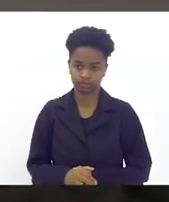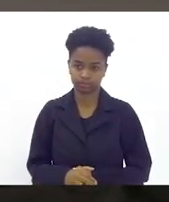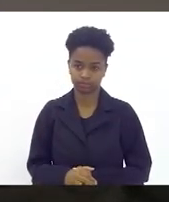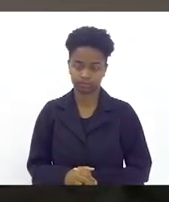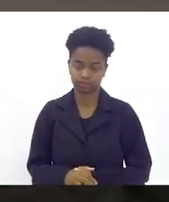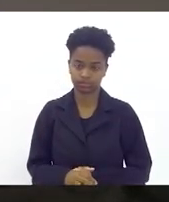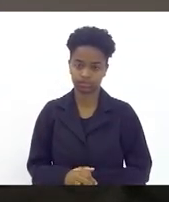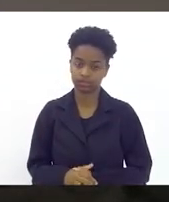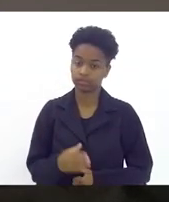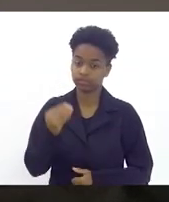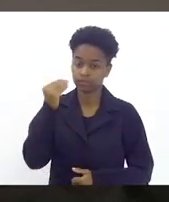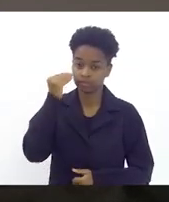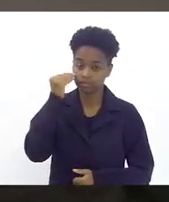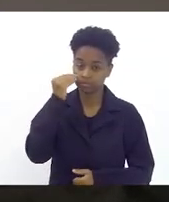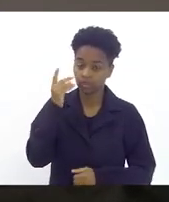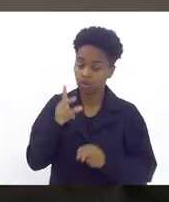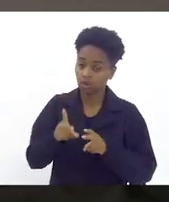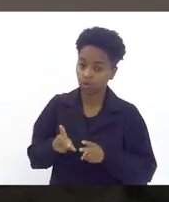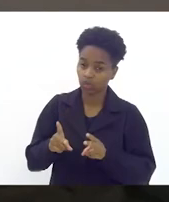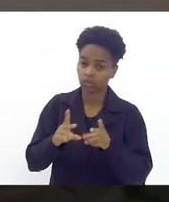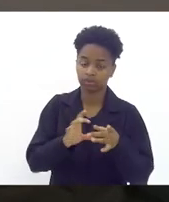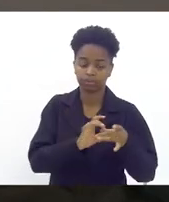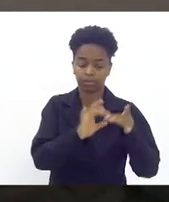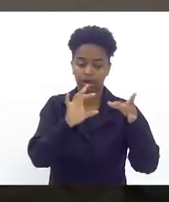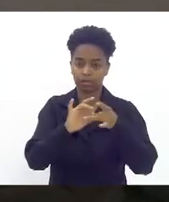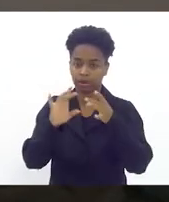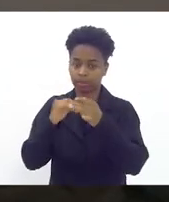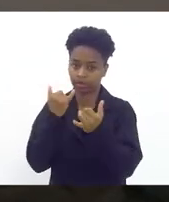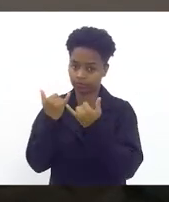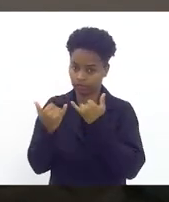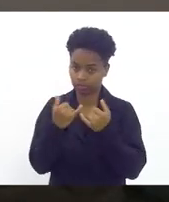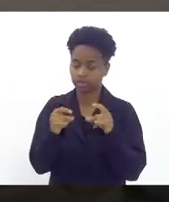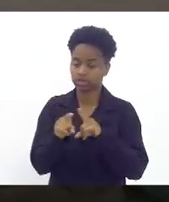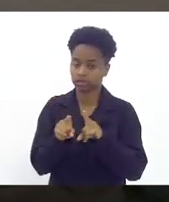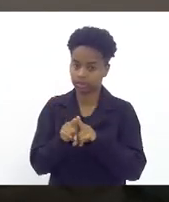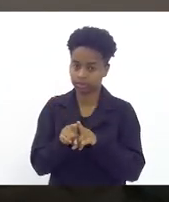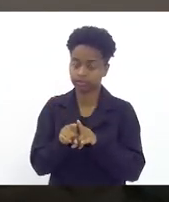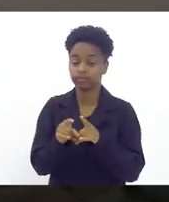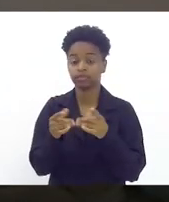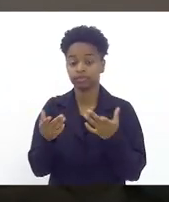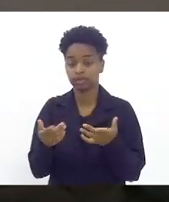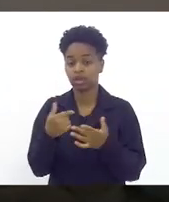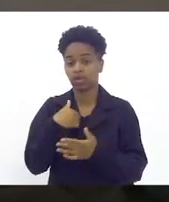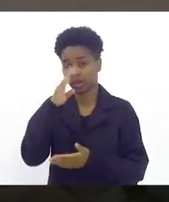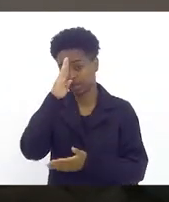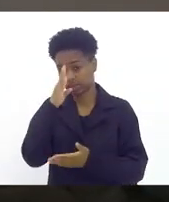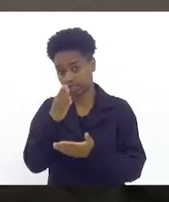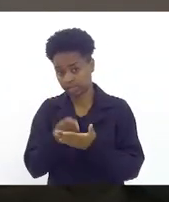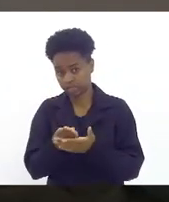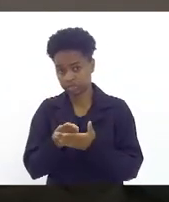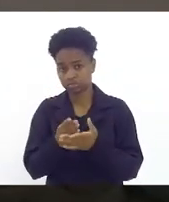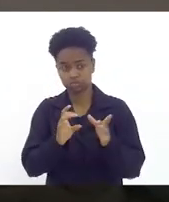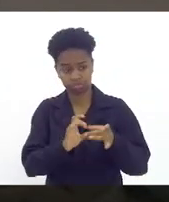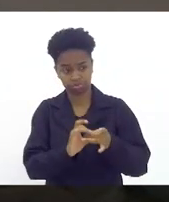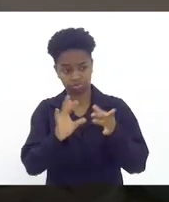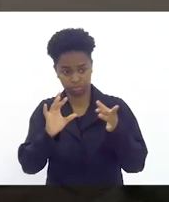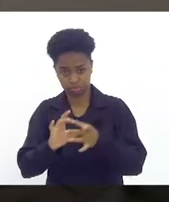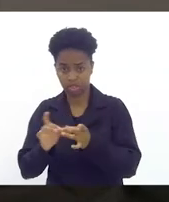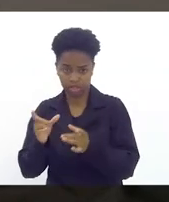atualizar manter e disponibilizar eu acredito que o disponibilizar o Estado tem feito muito bem